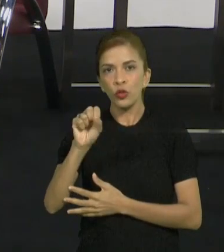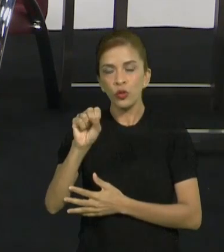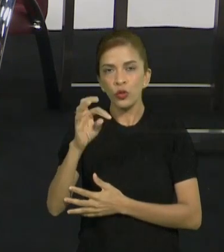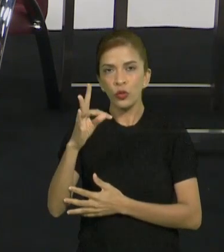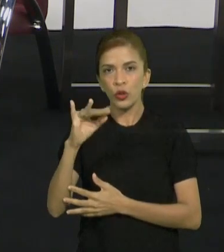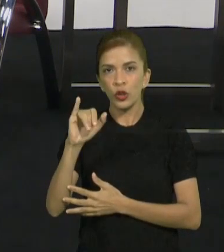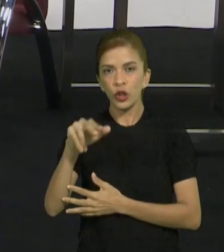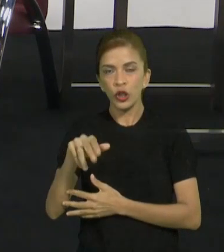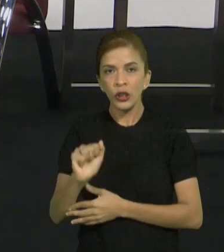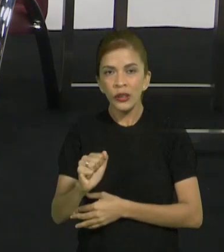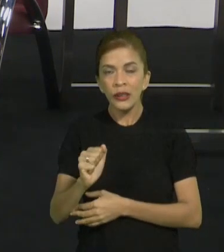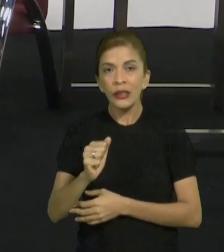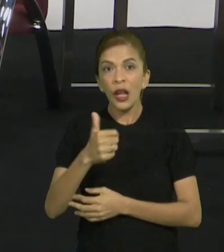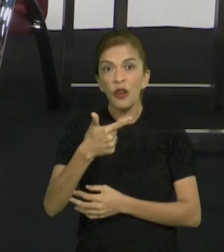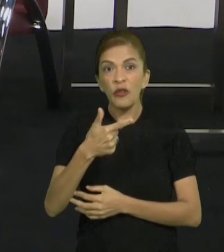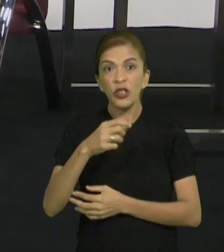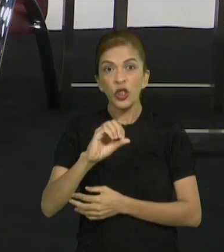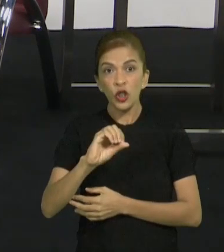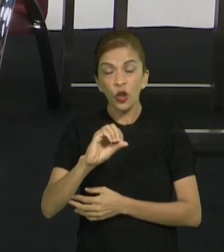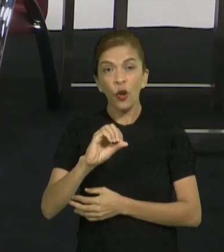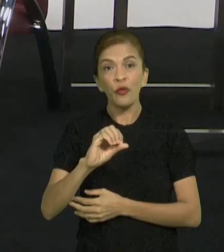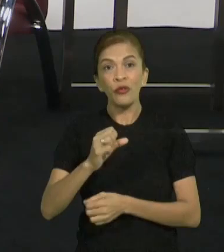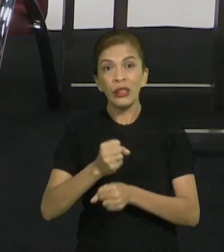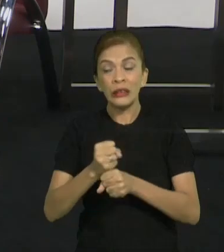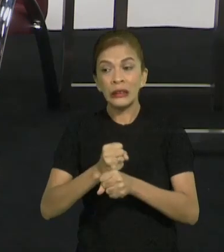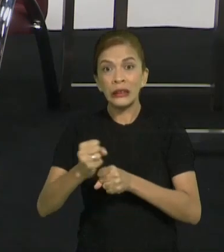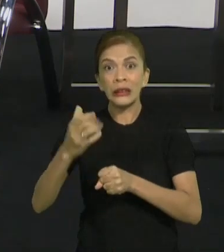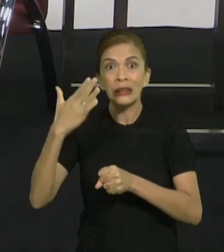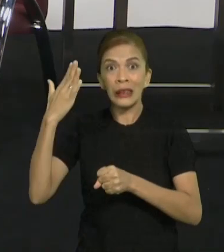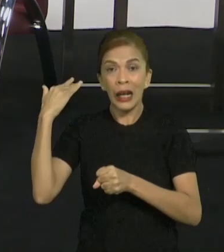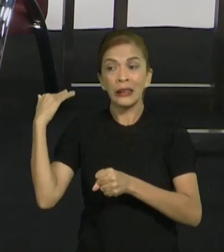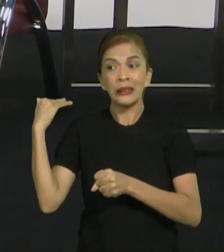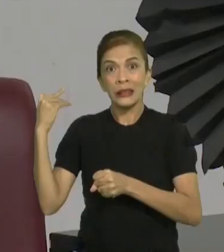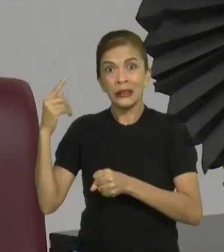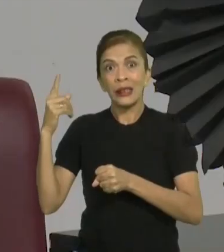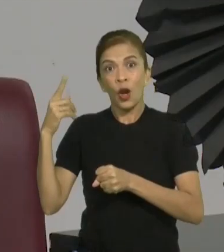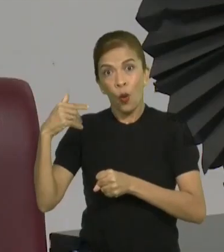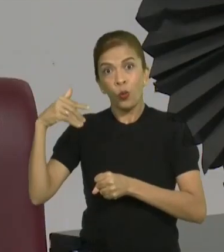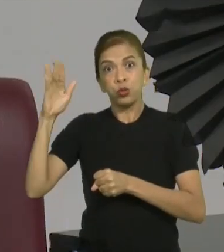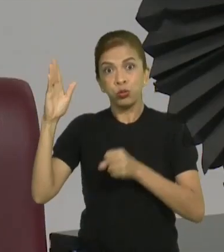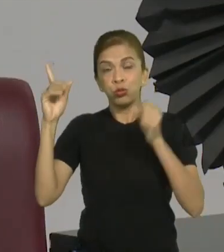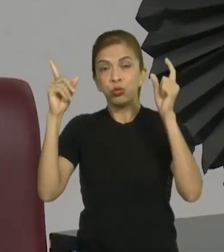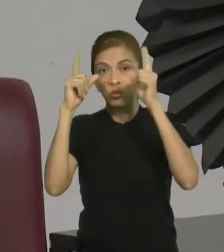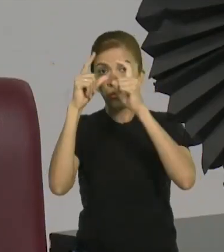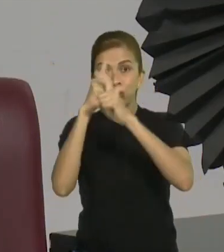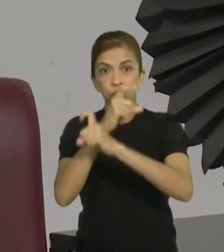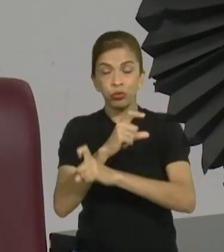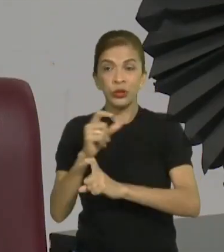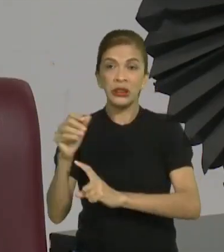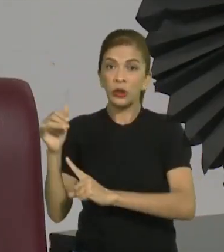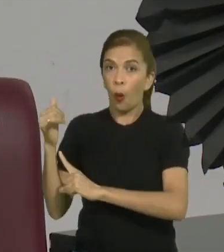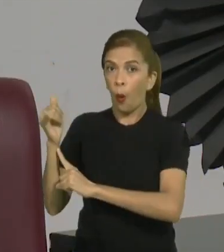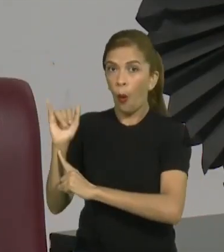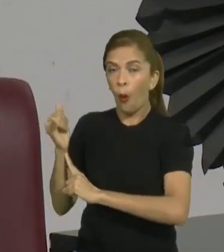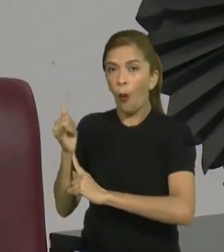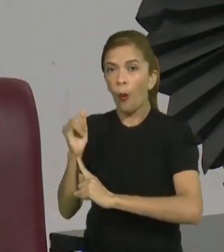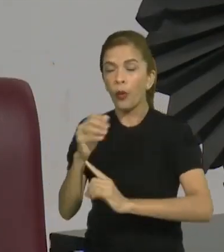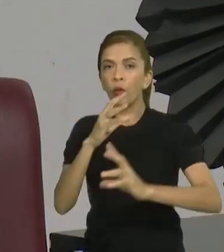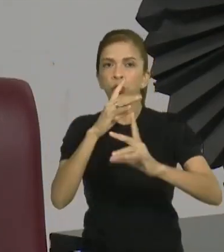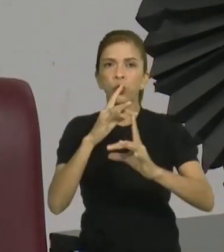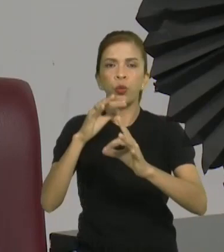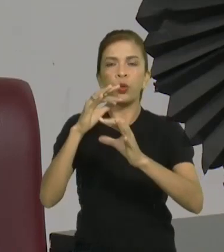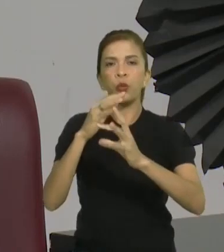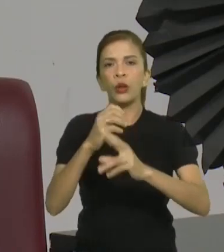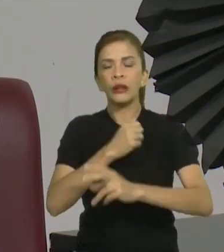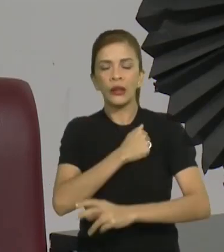anos atrás, era mais difícil ainda. Com certeza. Né? Colocar um boi de orquestra na Madre Deus,